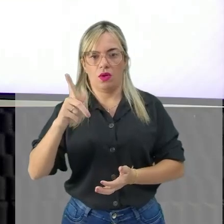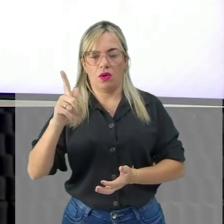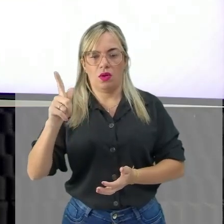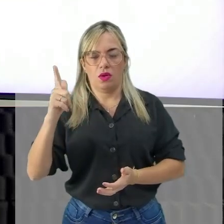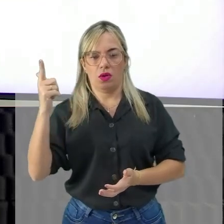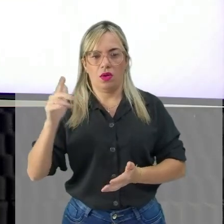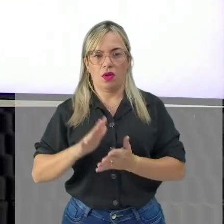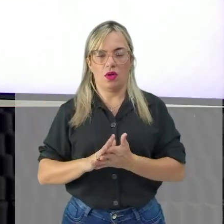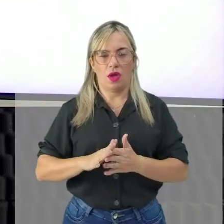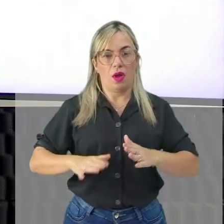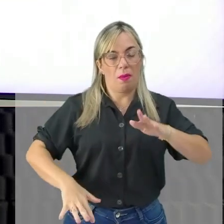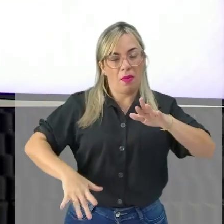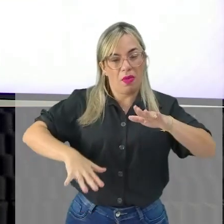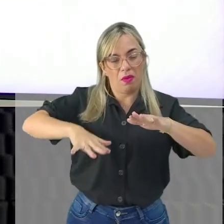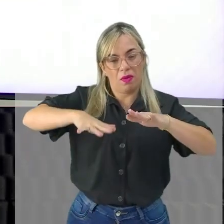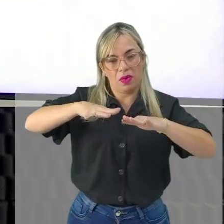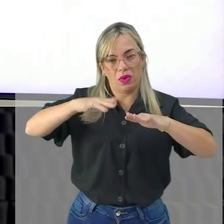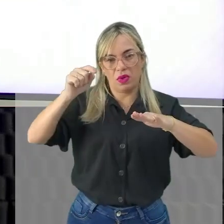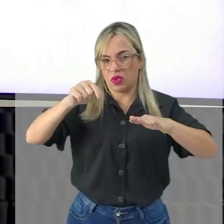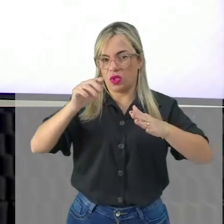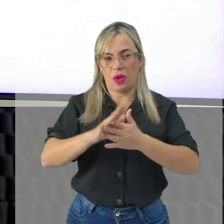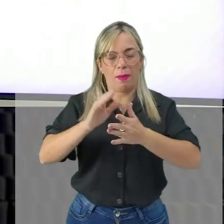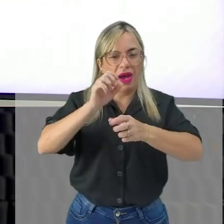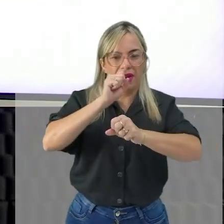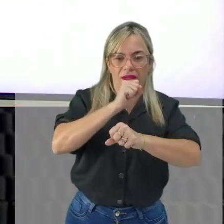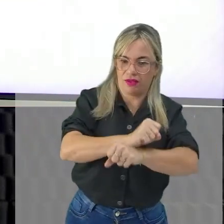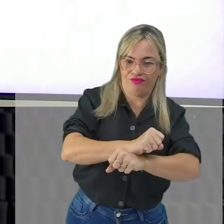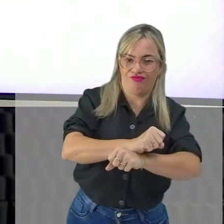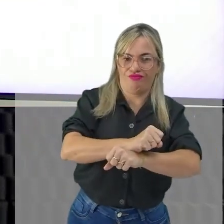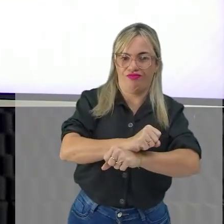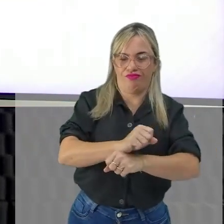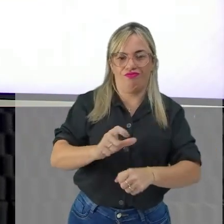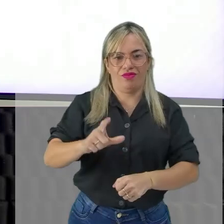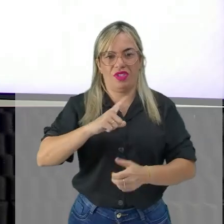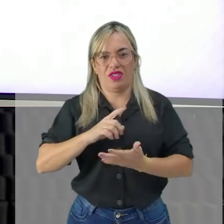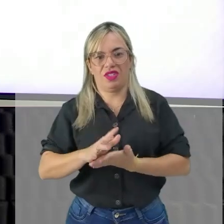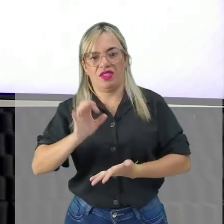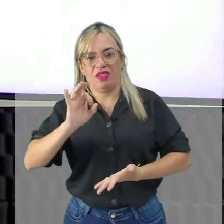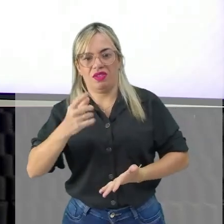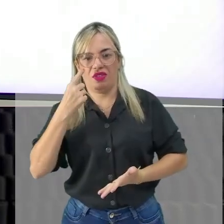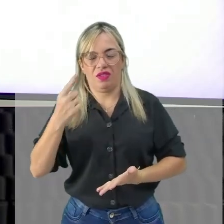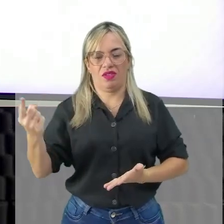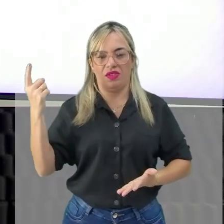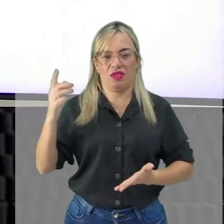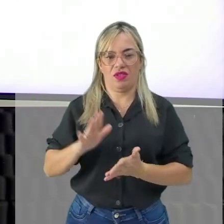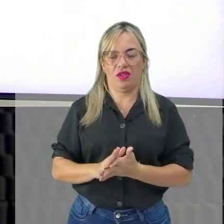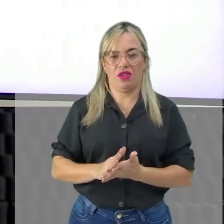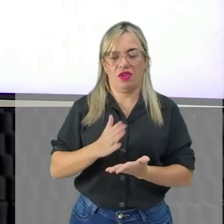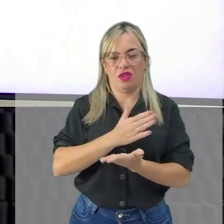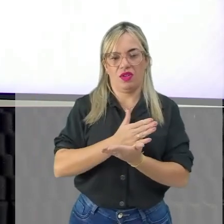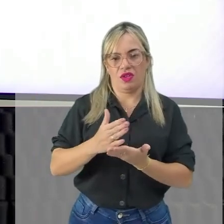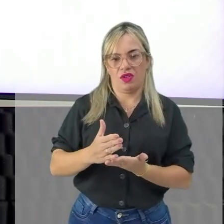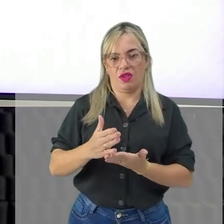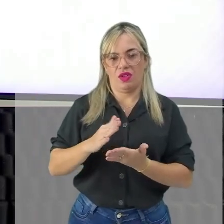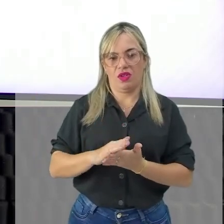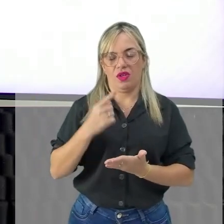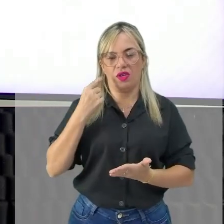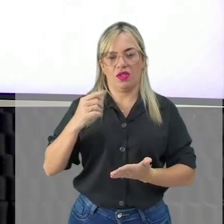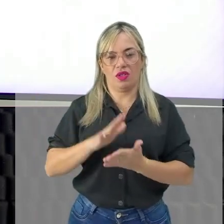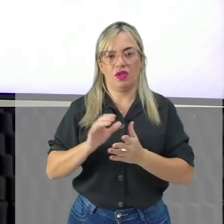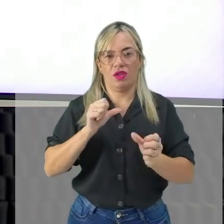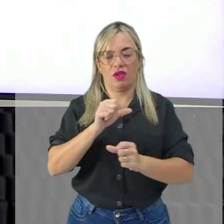é uma média, não é fixo. Não é que eu começo minha puberdade com 90 anos,